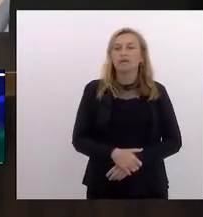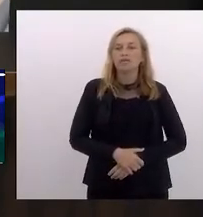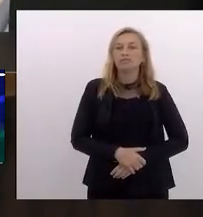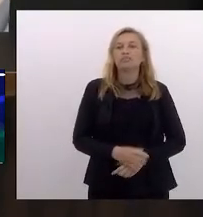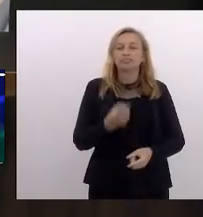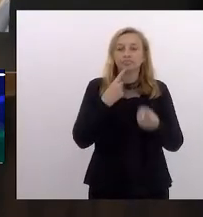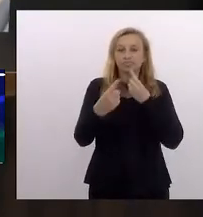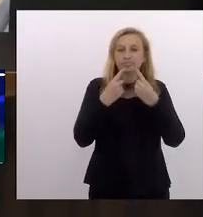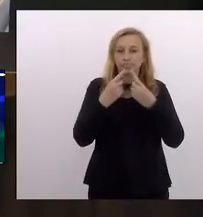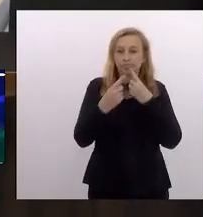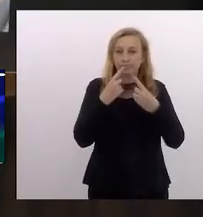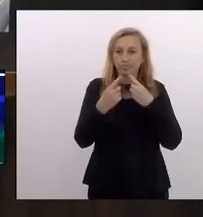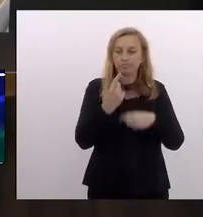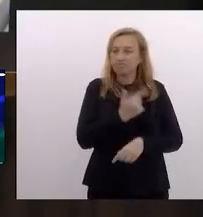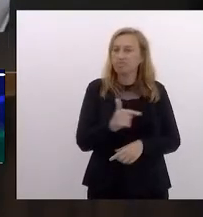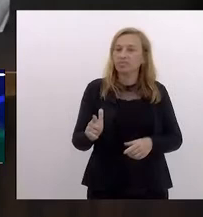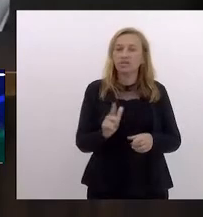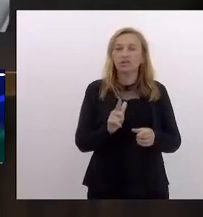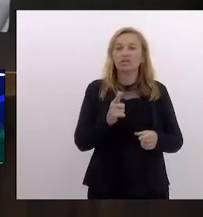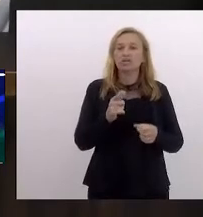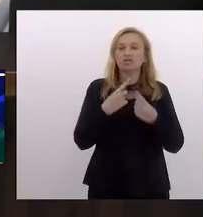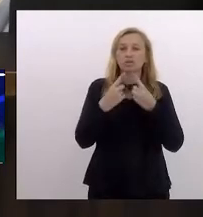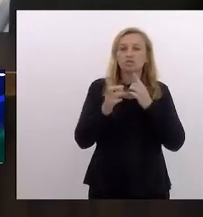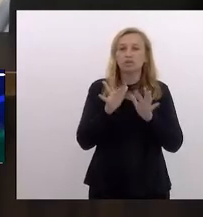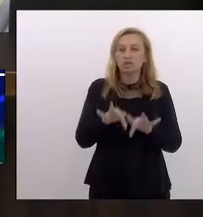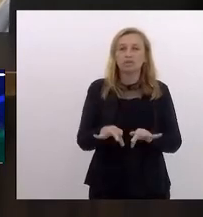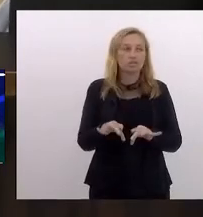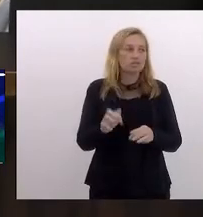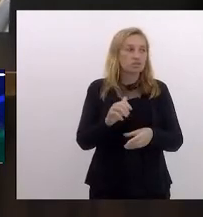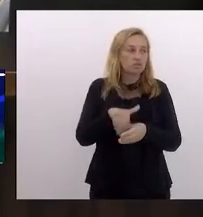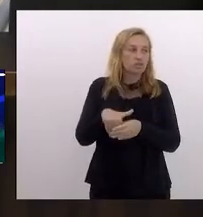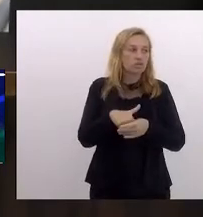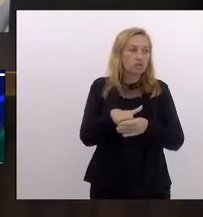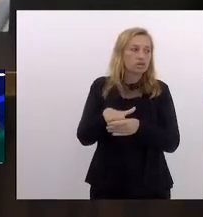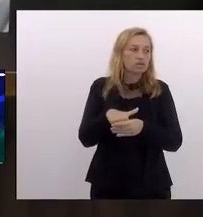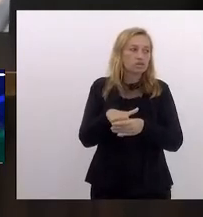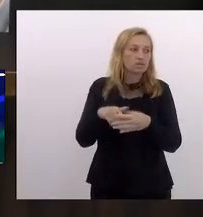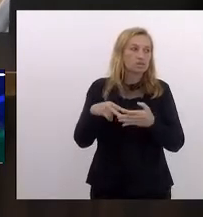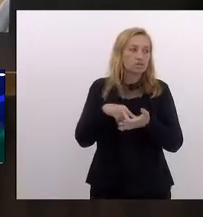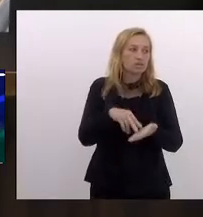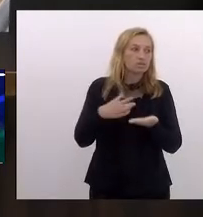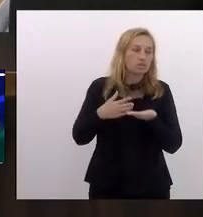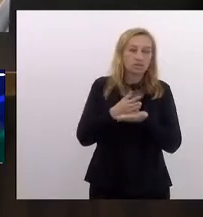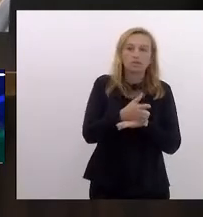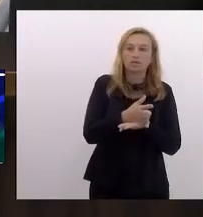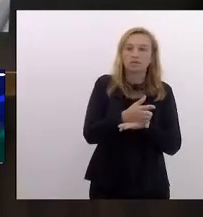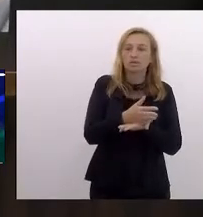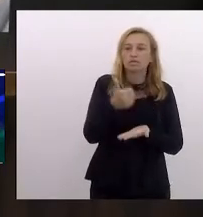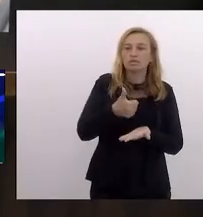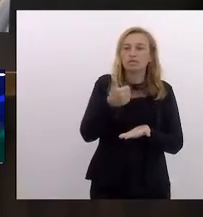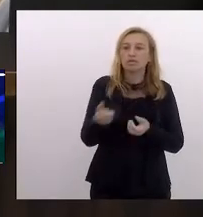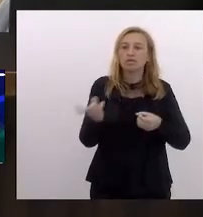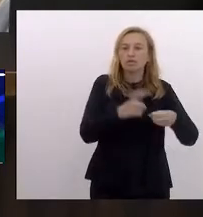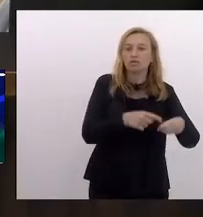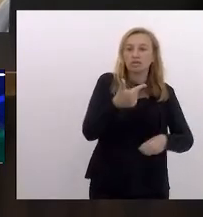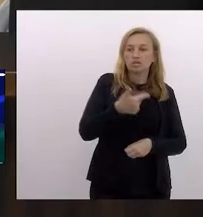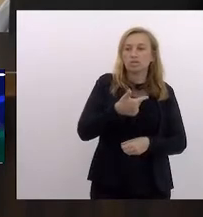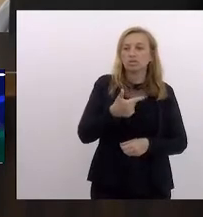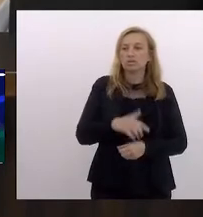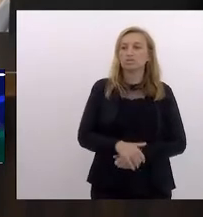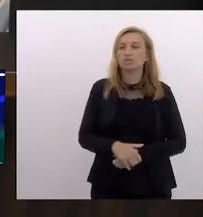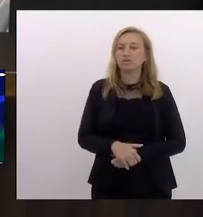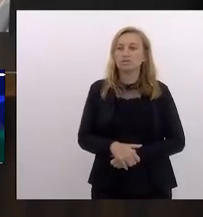tem discussão uma vez que era discutir se a depressão em votação seus que aprova resolução aprovada a primeira retornem